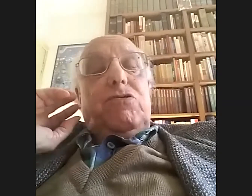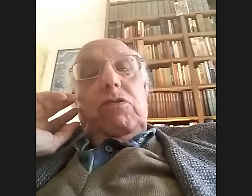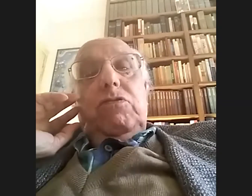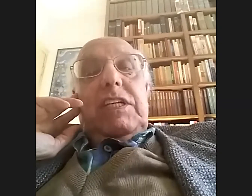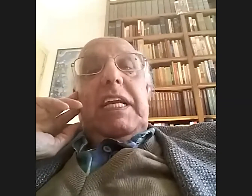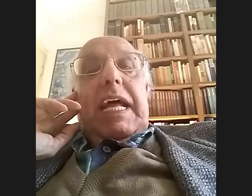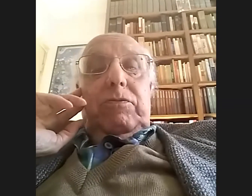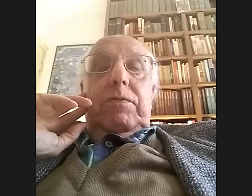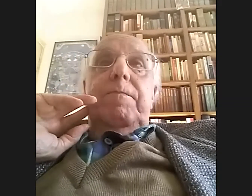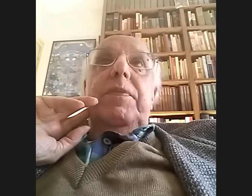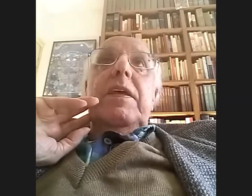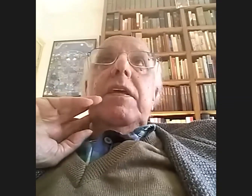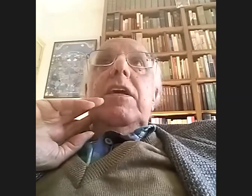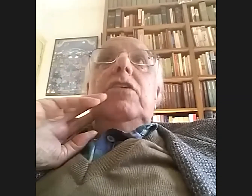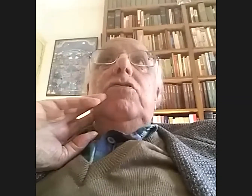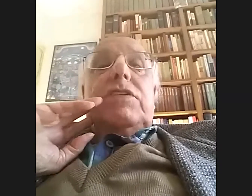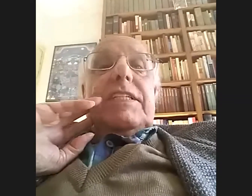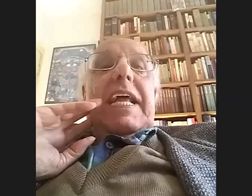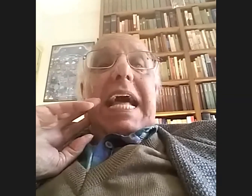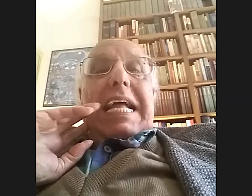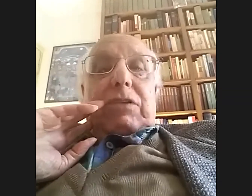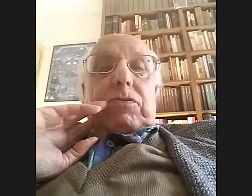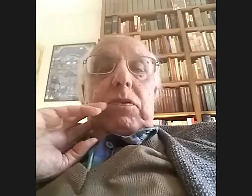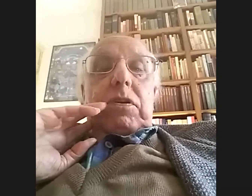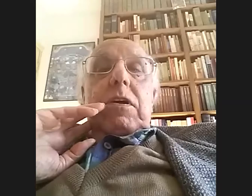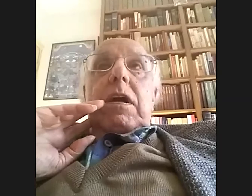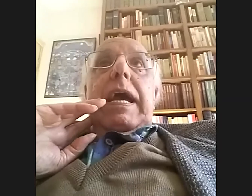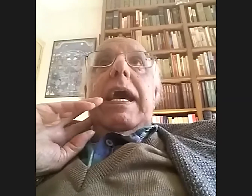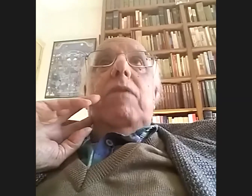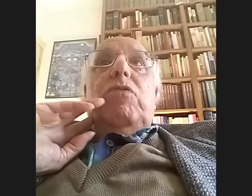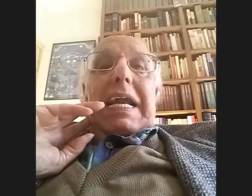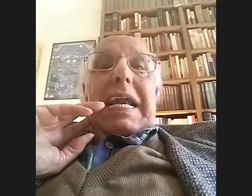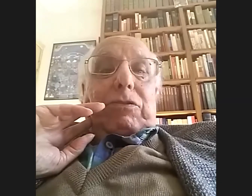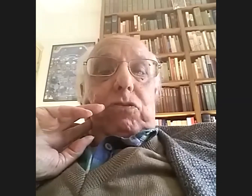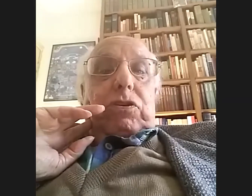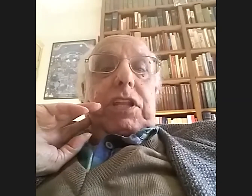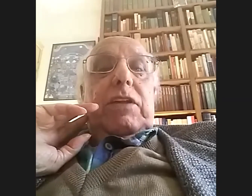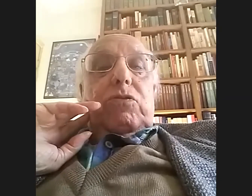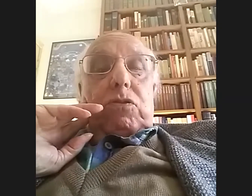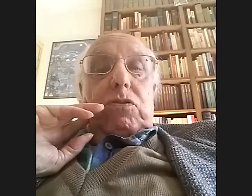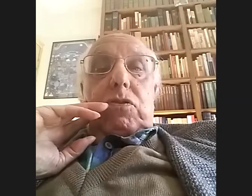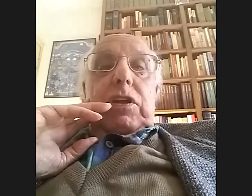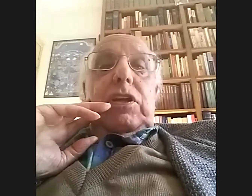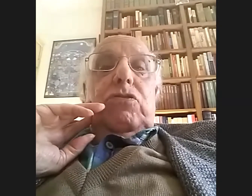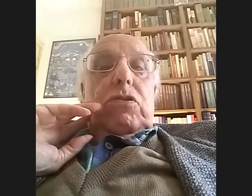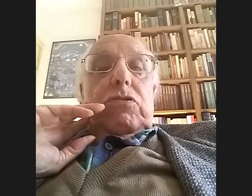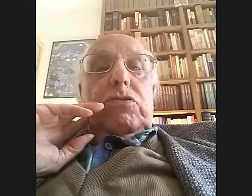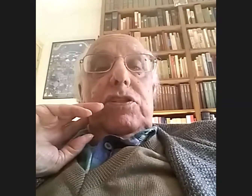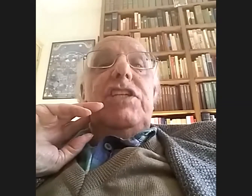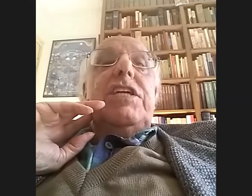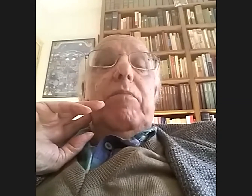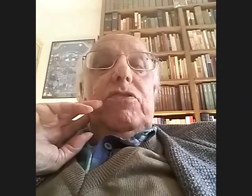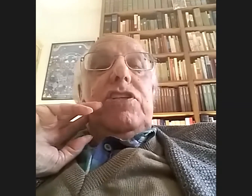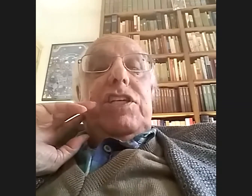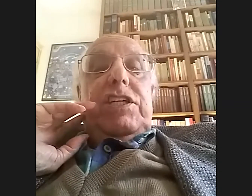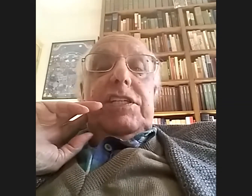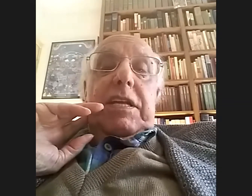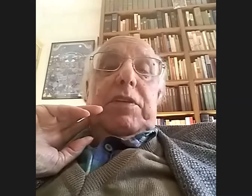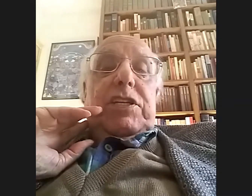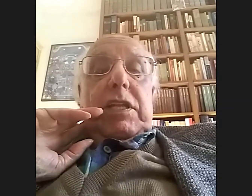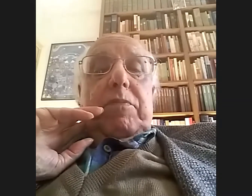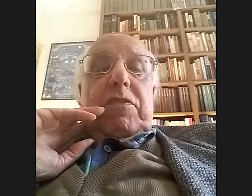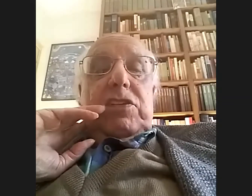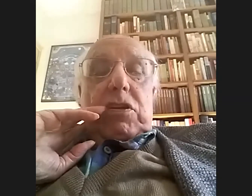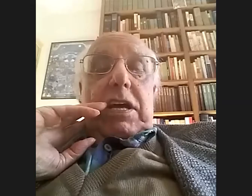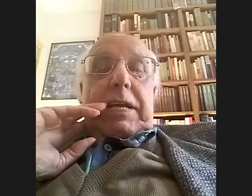e passou ao Senado. No Senado, o relator tentou introduzir jabutis